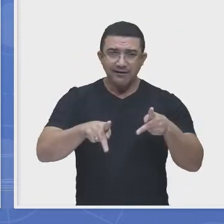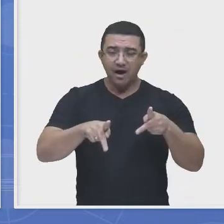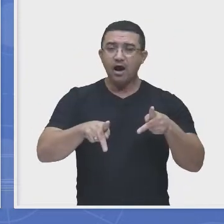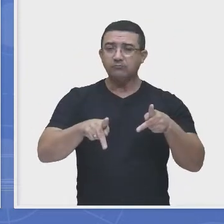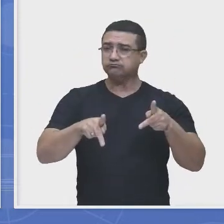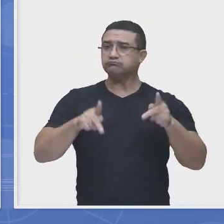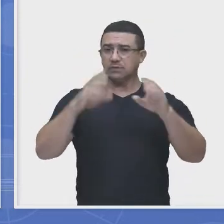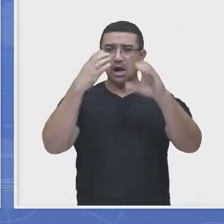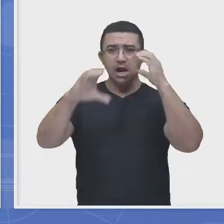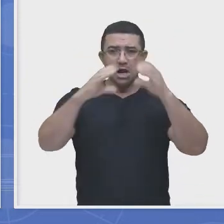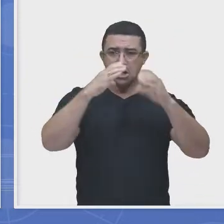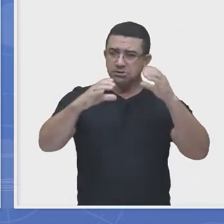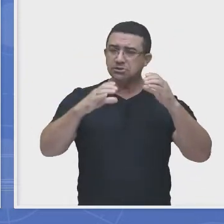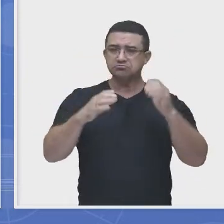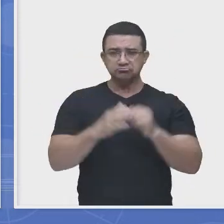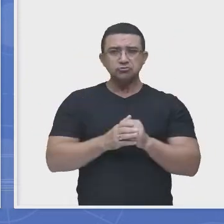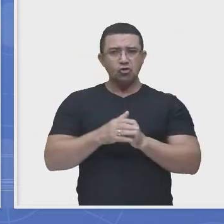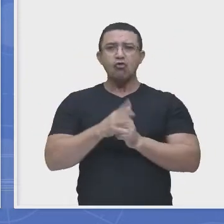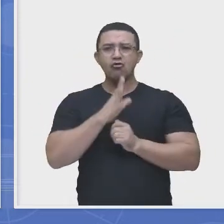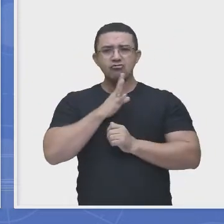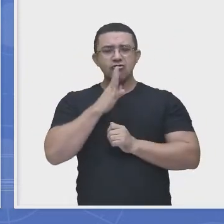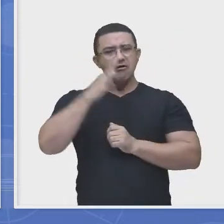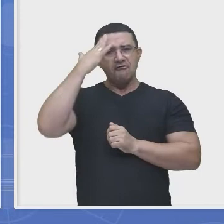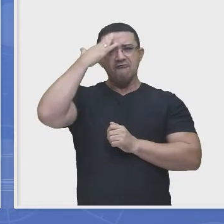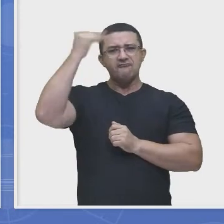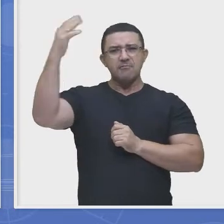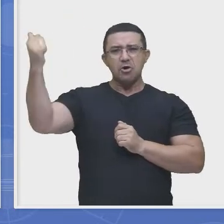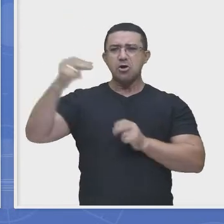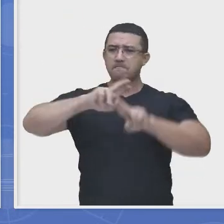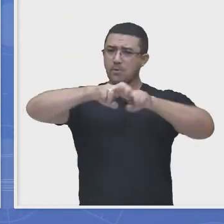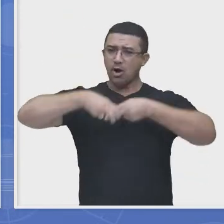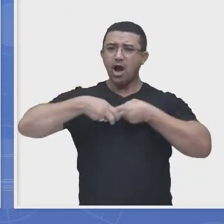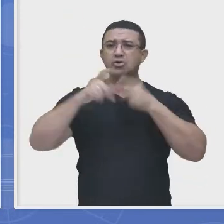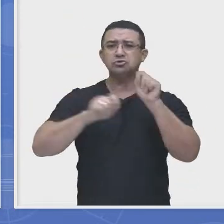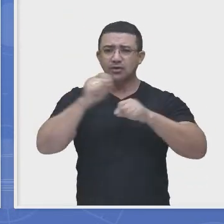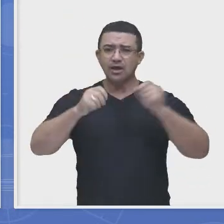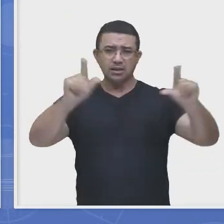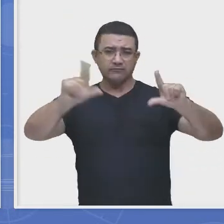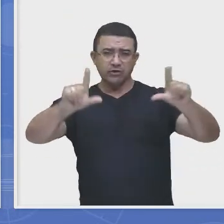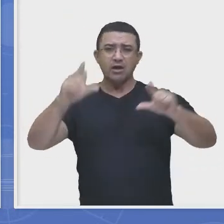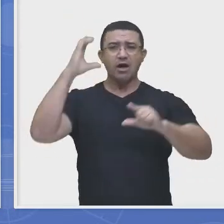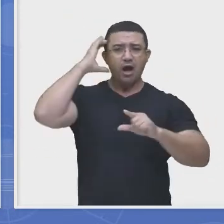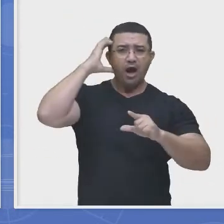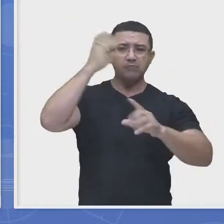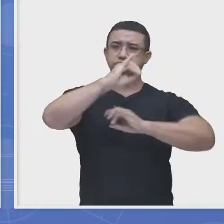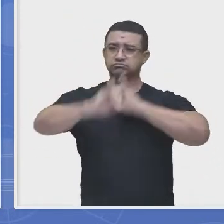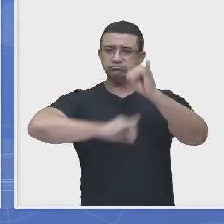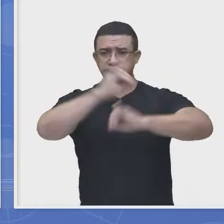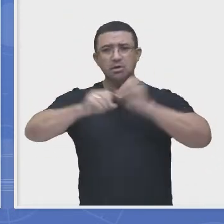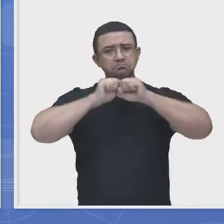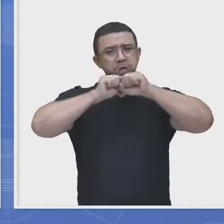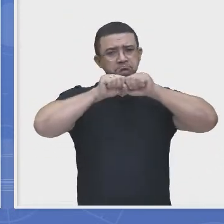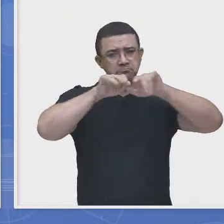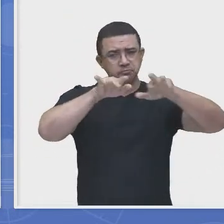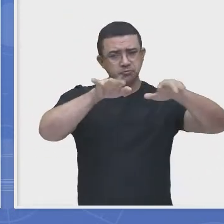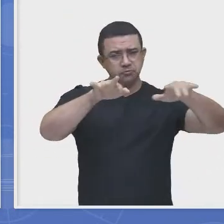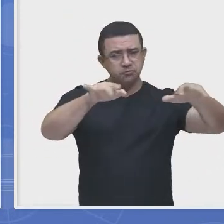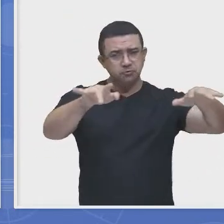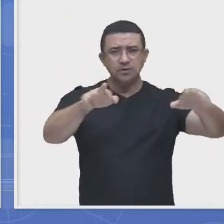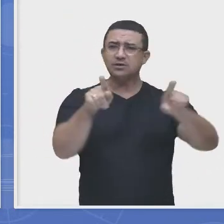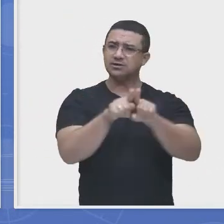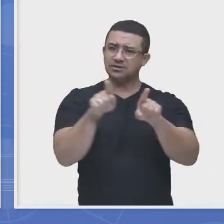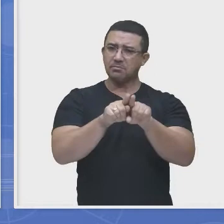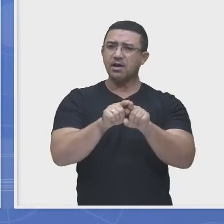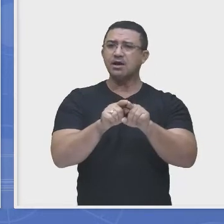se popularizou como? Por meio dos serviços, né? Da TV, do rádio, internet e o serviço de streams.